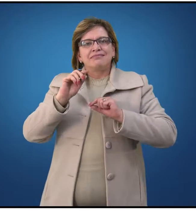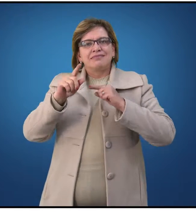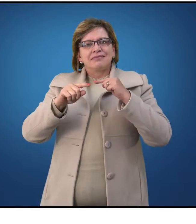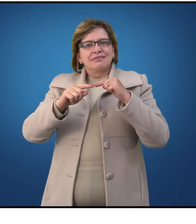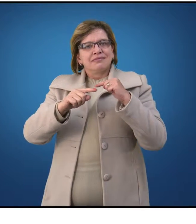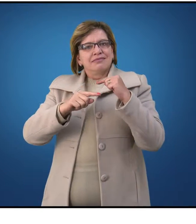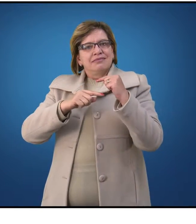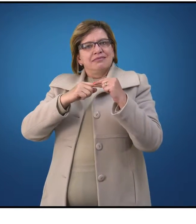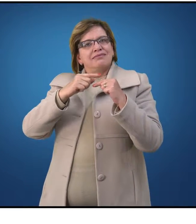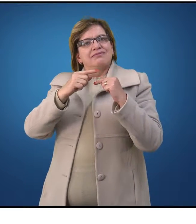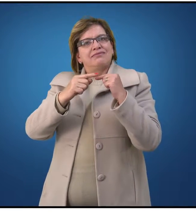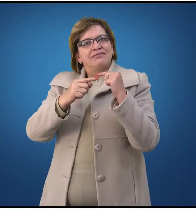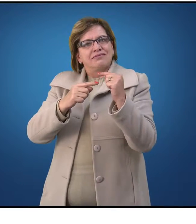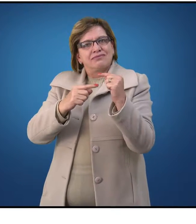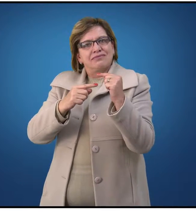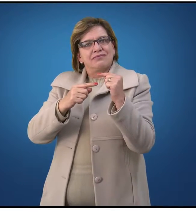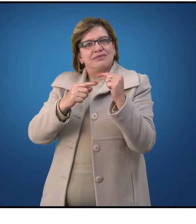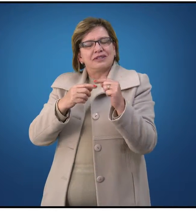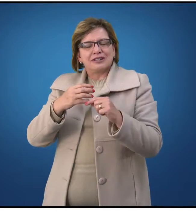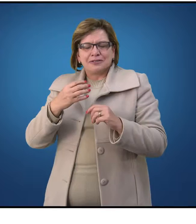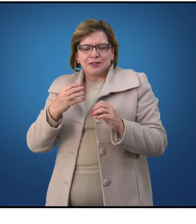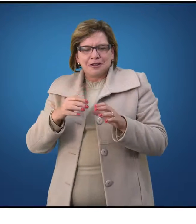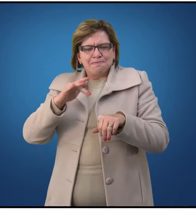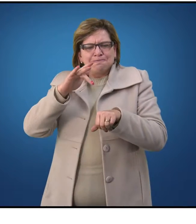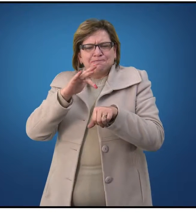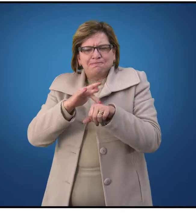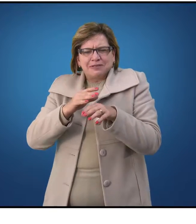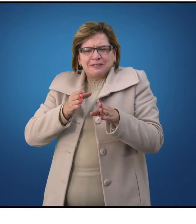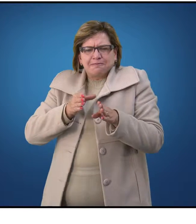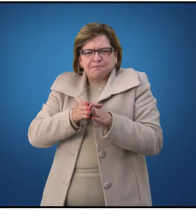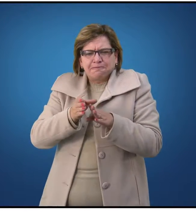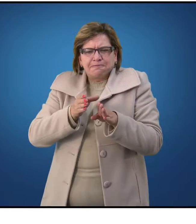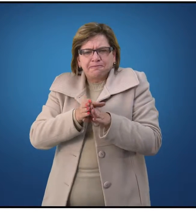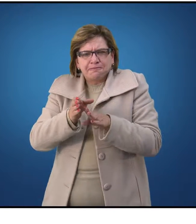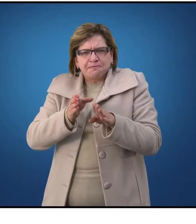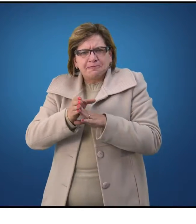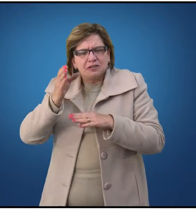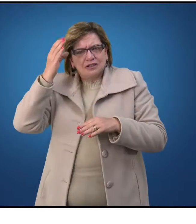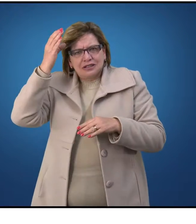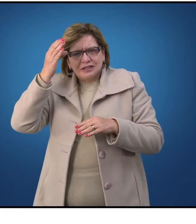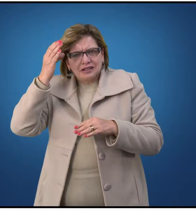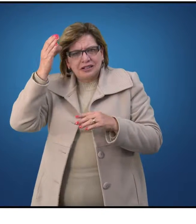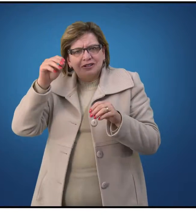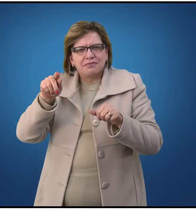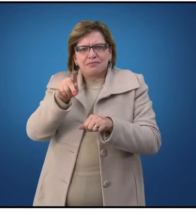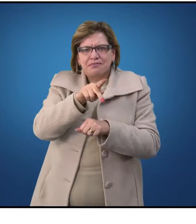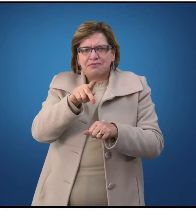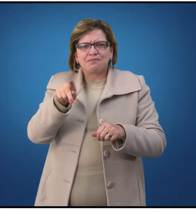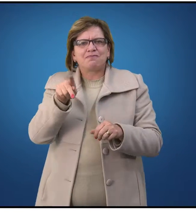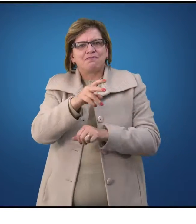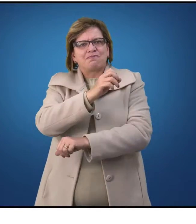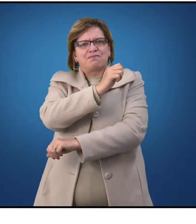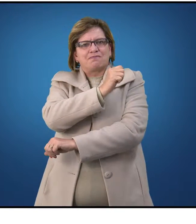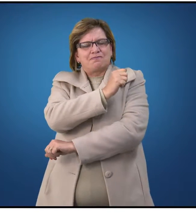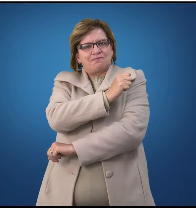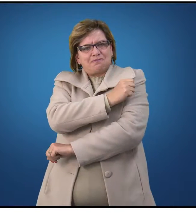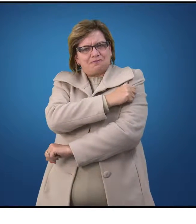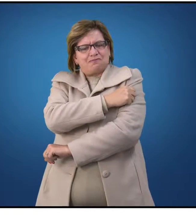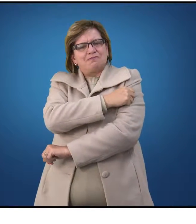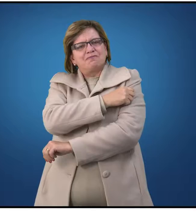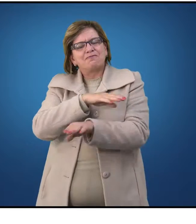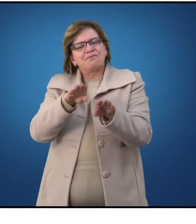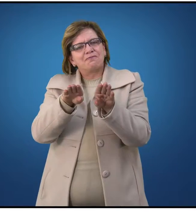partir dessas sensibilizações que acontecem, tanto dos professores quanto